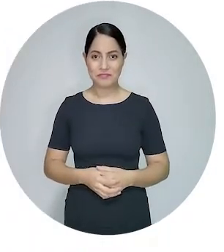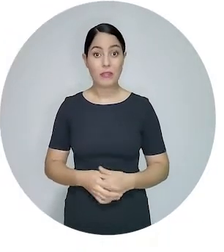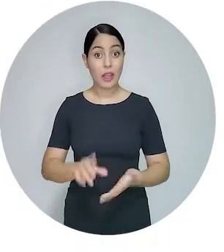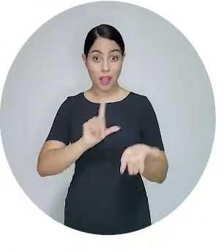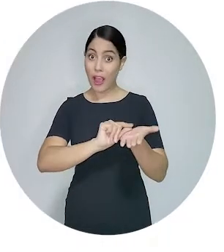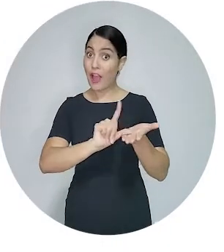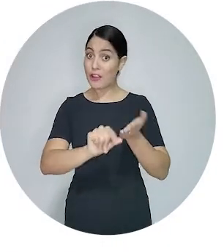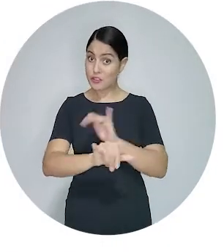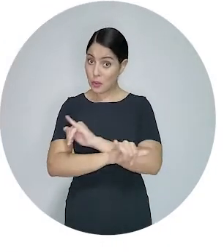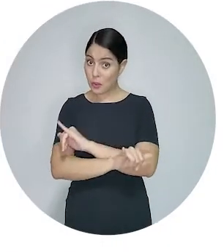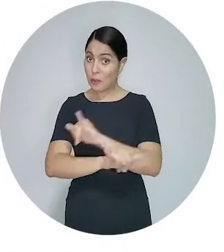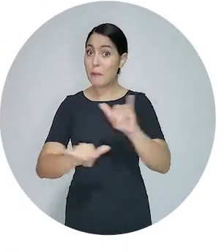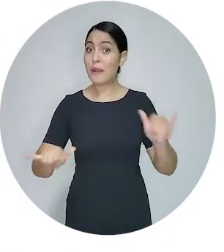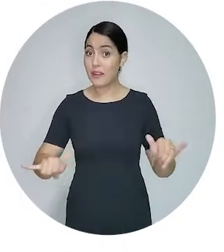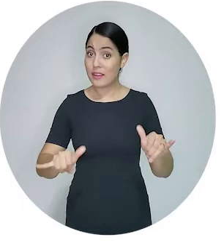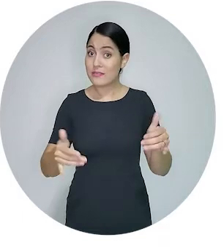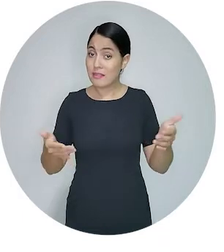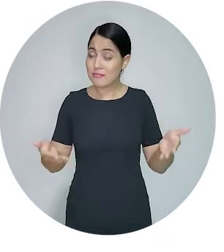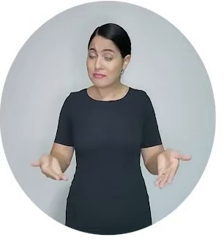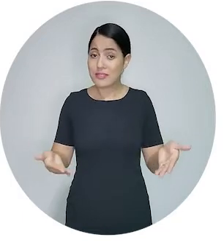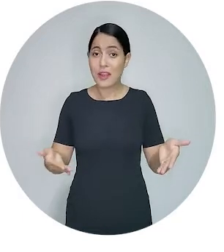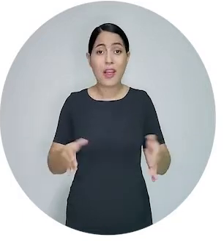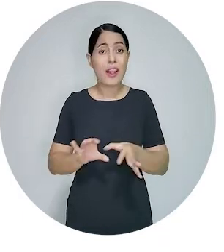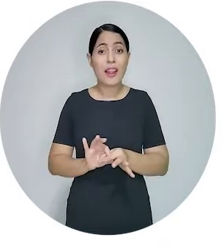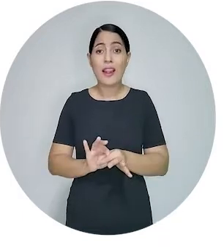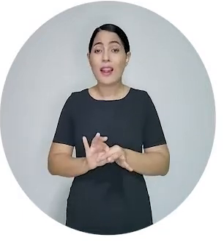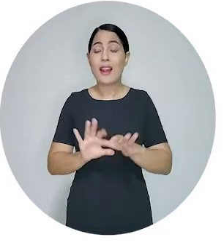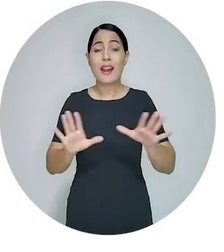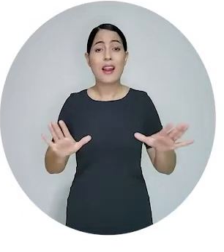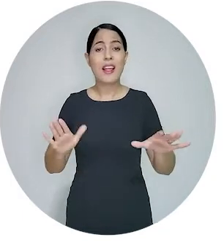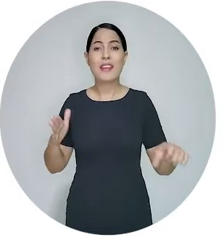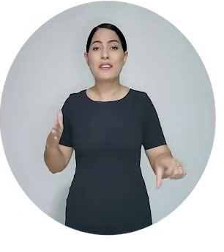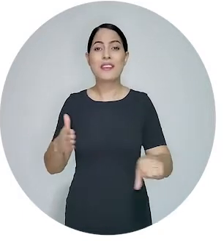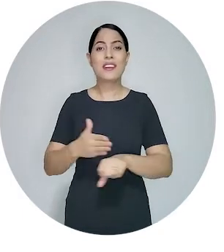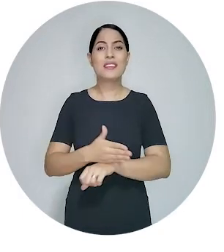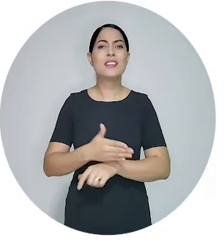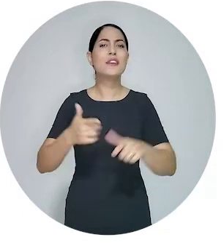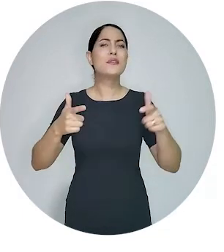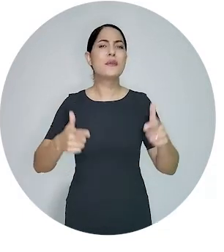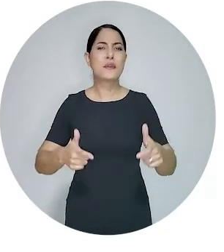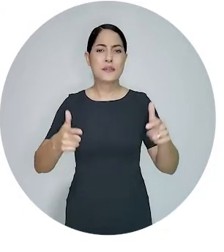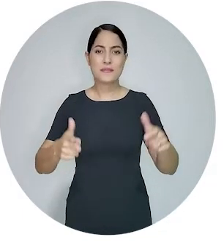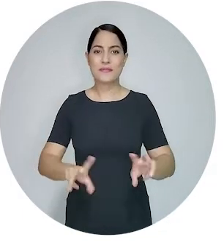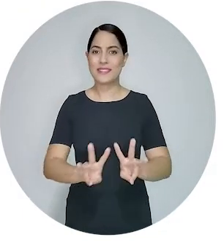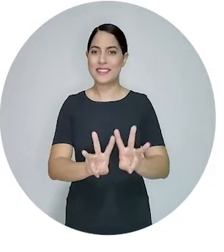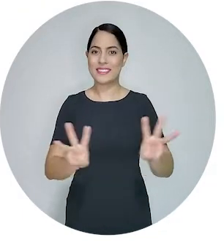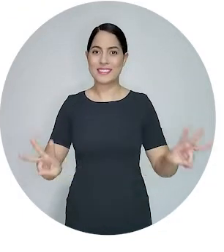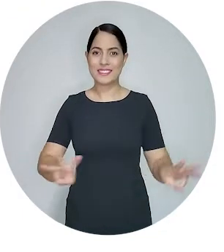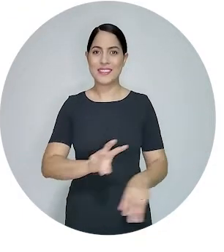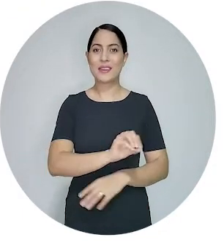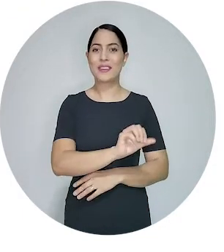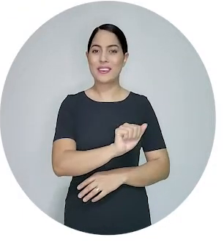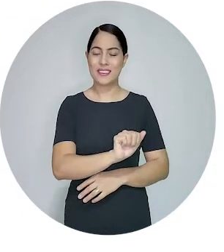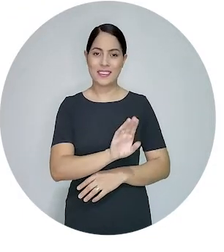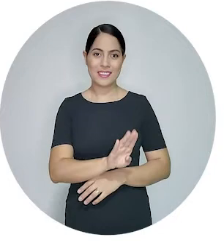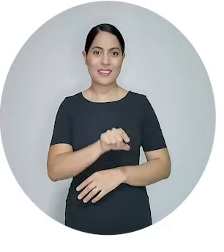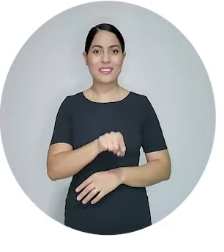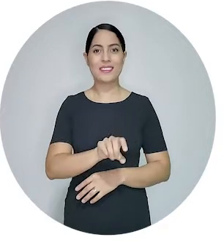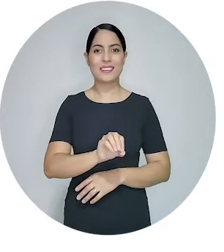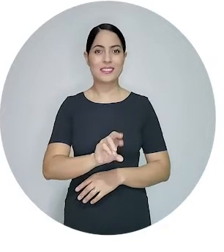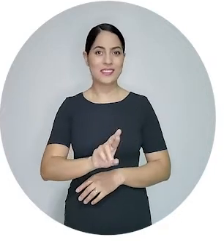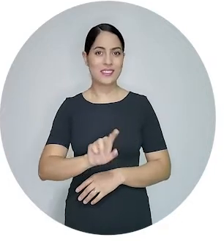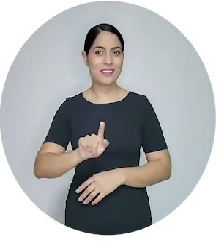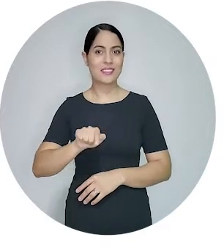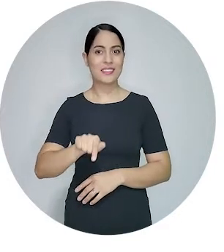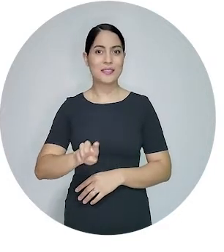A publicação desses e de outros artigos da Ordem dos Advogados do Brasil na imprensa nacional você confere na íntegra lá no nosso site